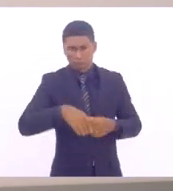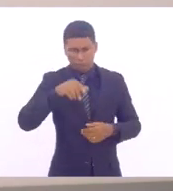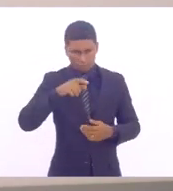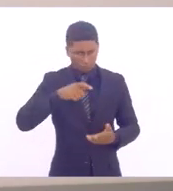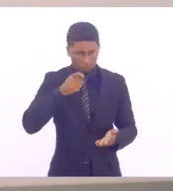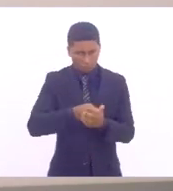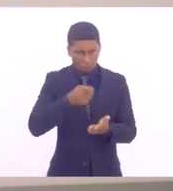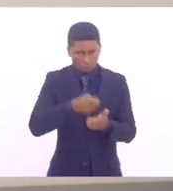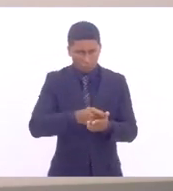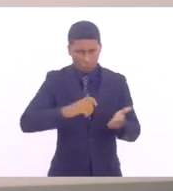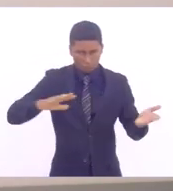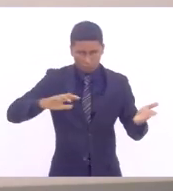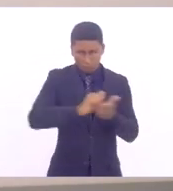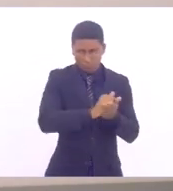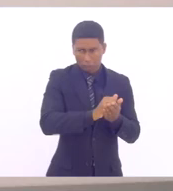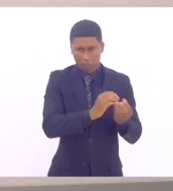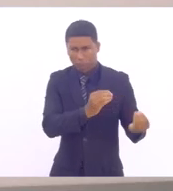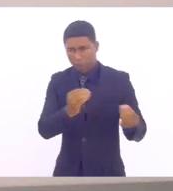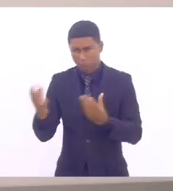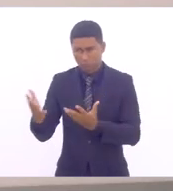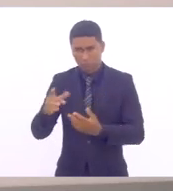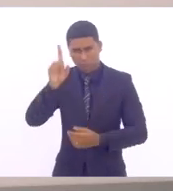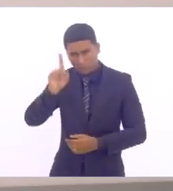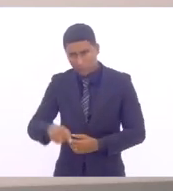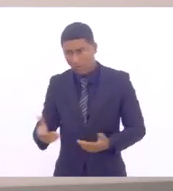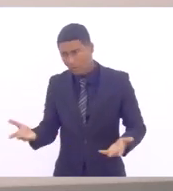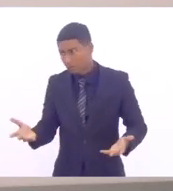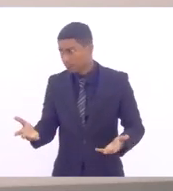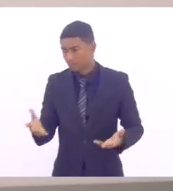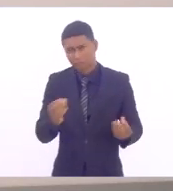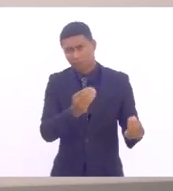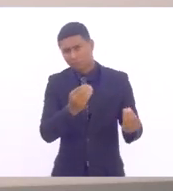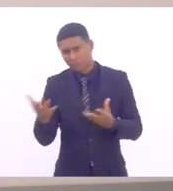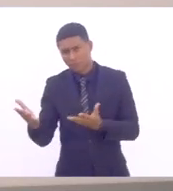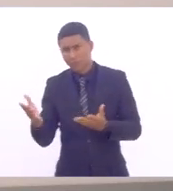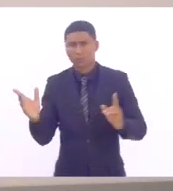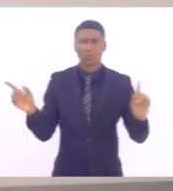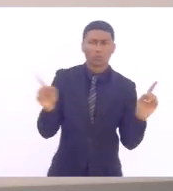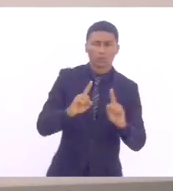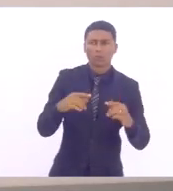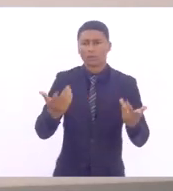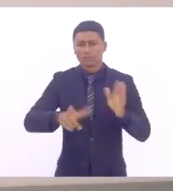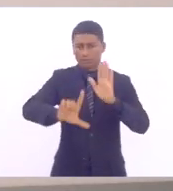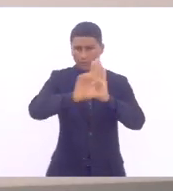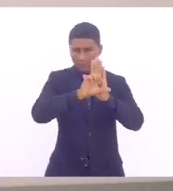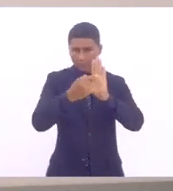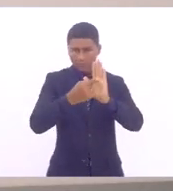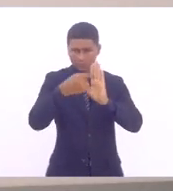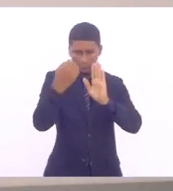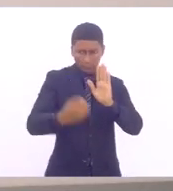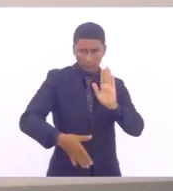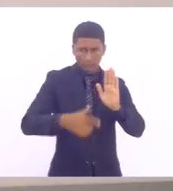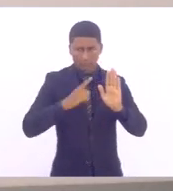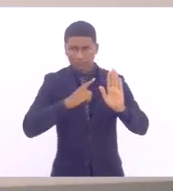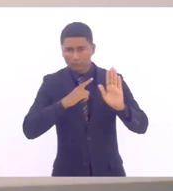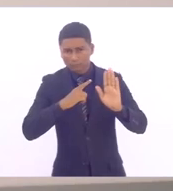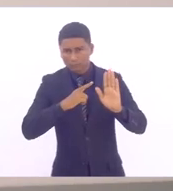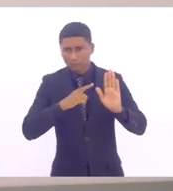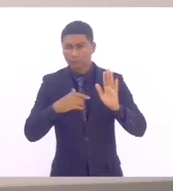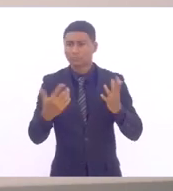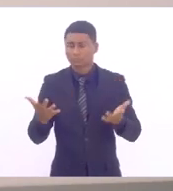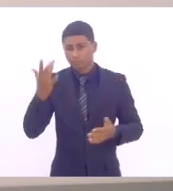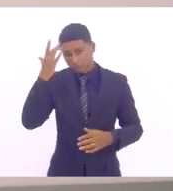obrigatório entregar os cadastros, não é questão de entregar ou não, é questão de saber da legalidade. Entendeu? Eu acho que isso também a gente